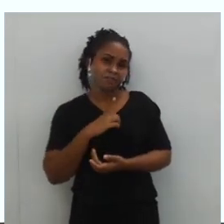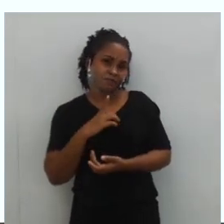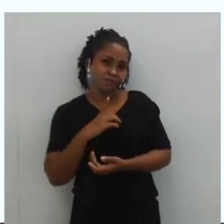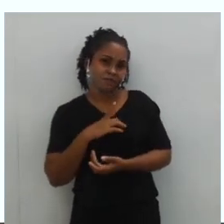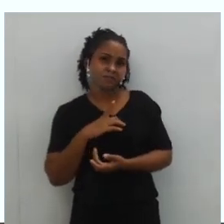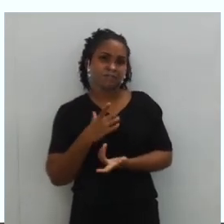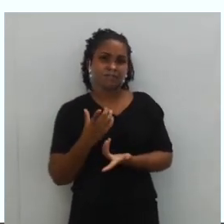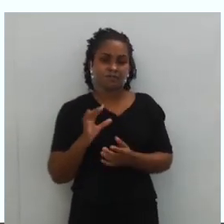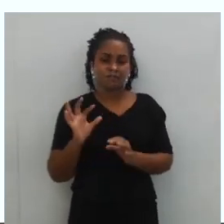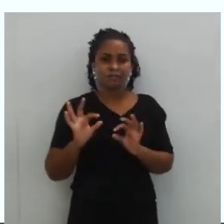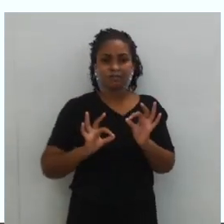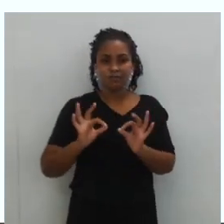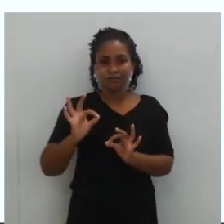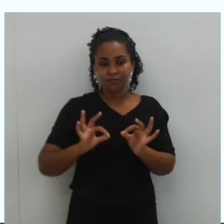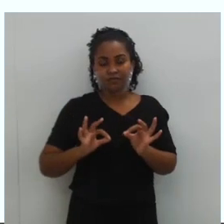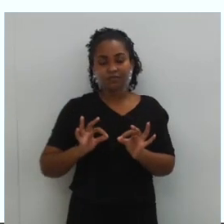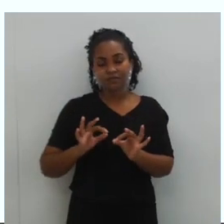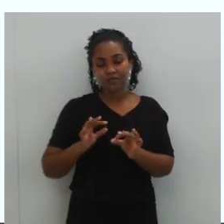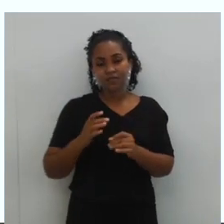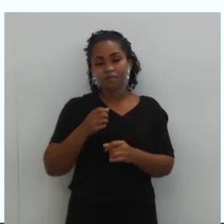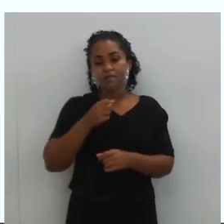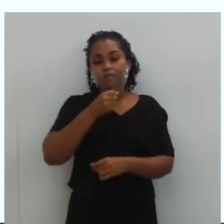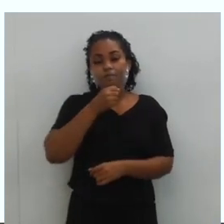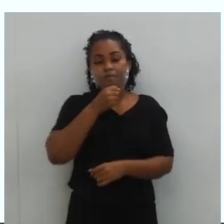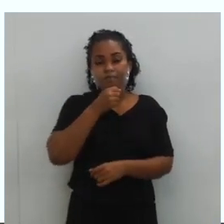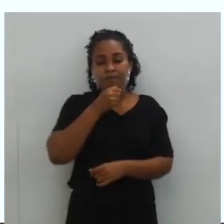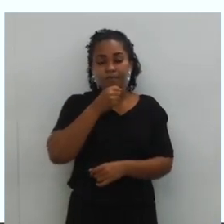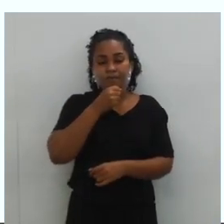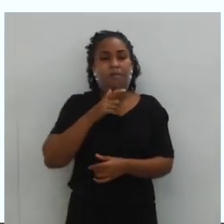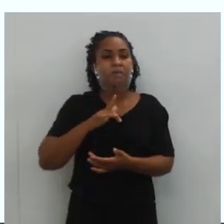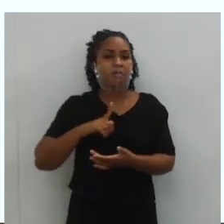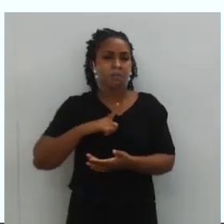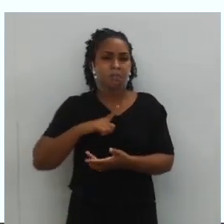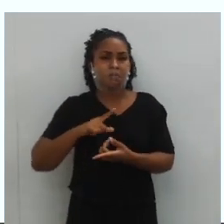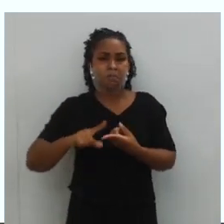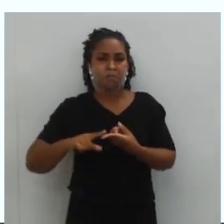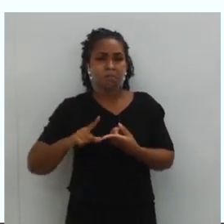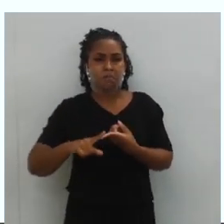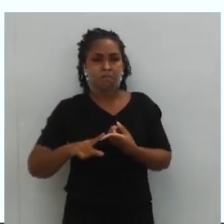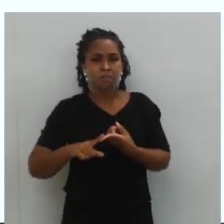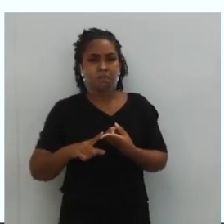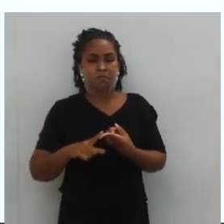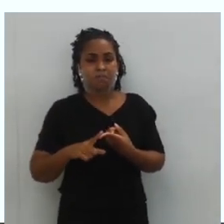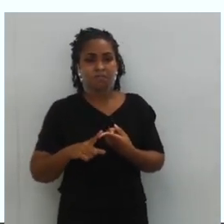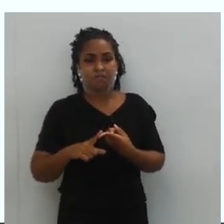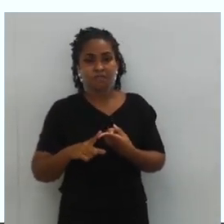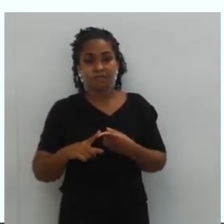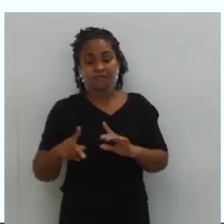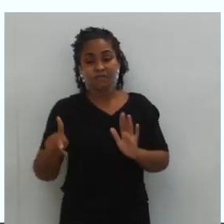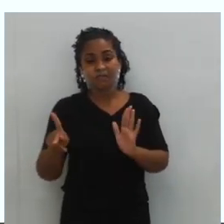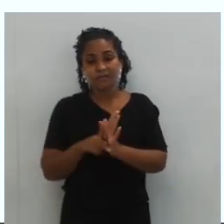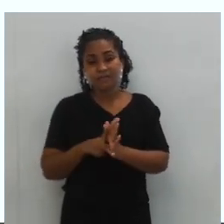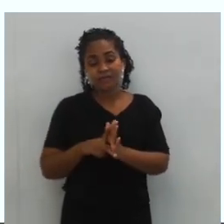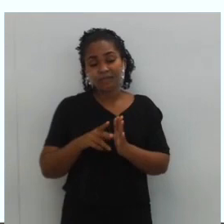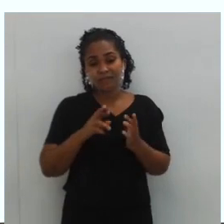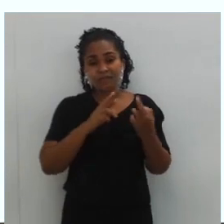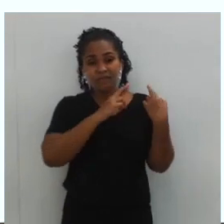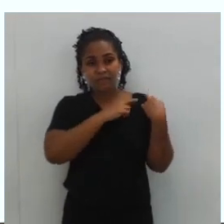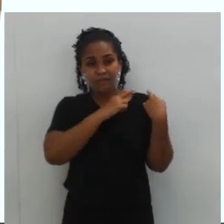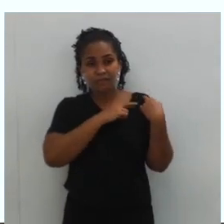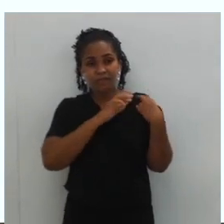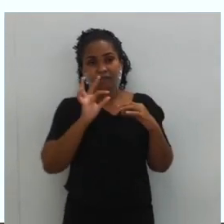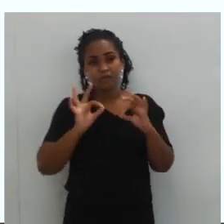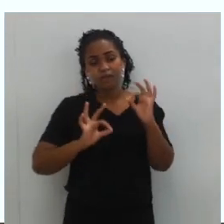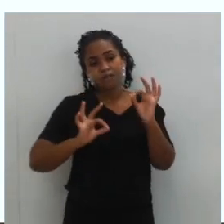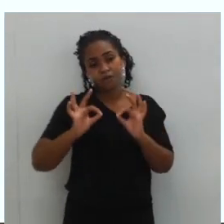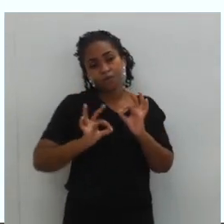tem câmeras que são acopladas com microfone, mas existe um microfonista, né, ele é responsável, ele vai